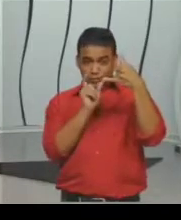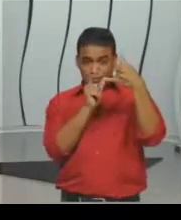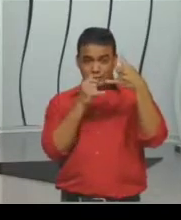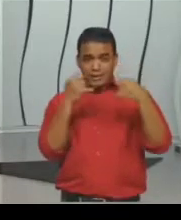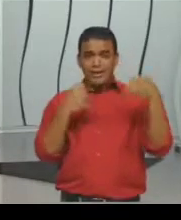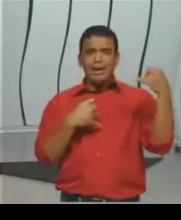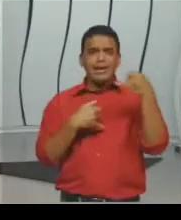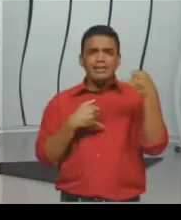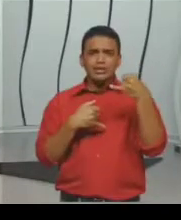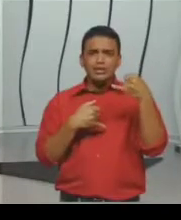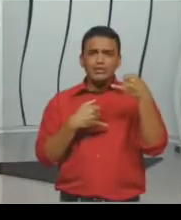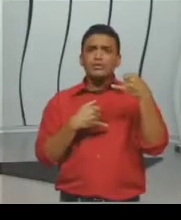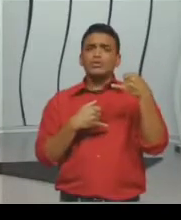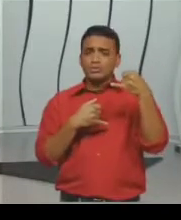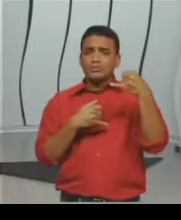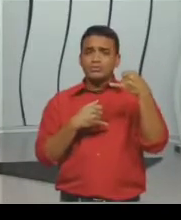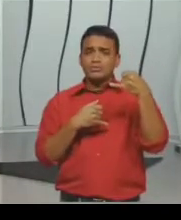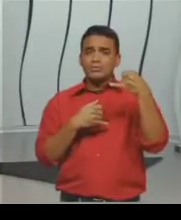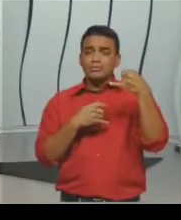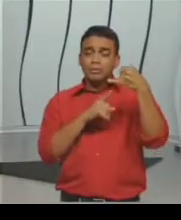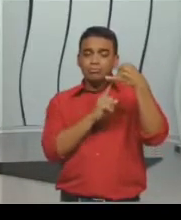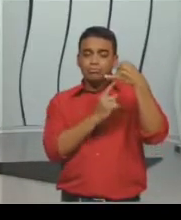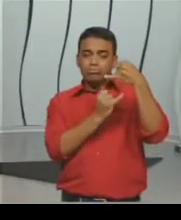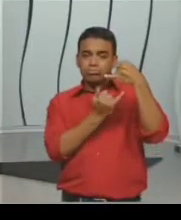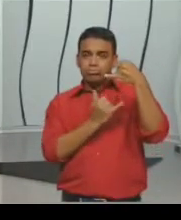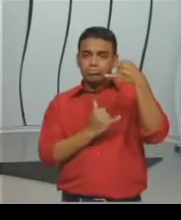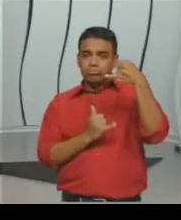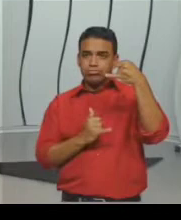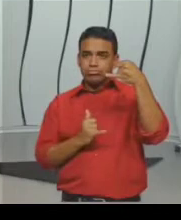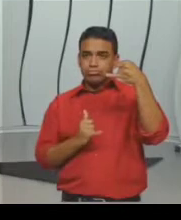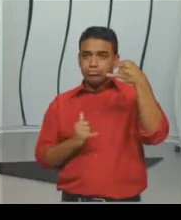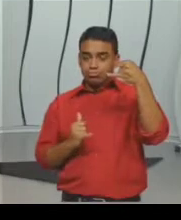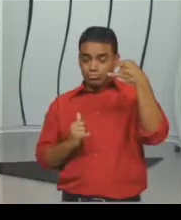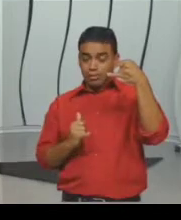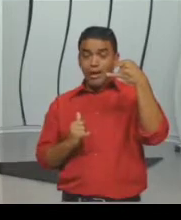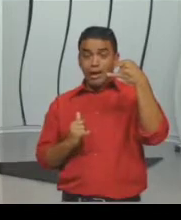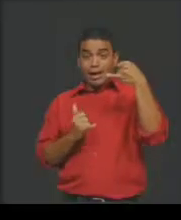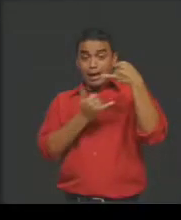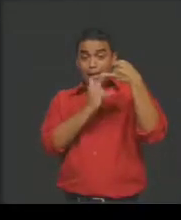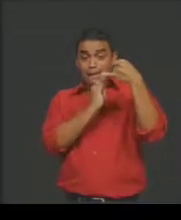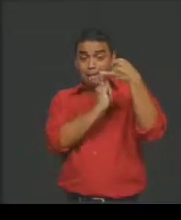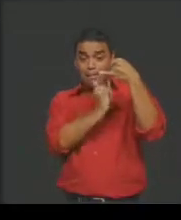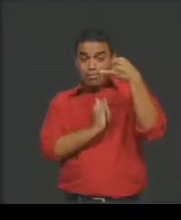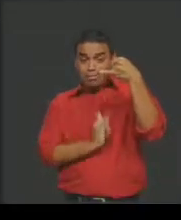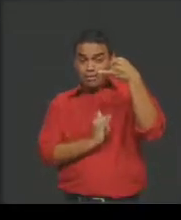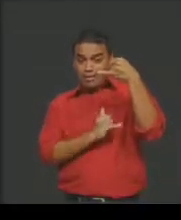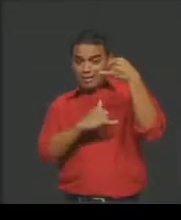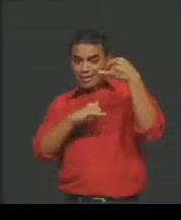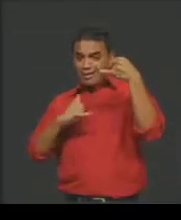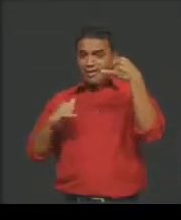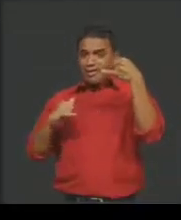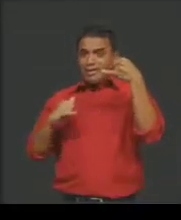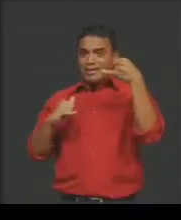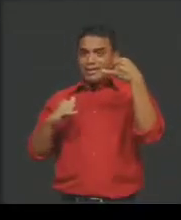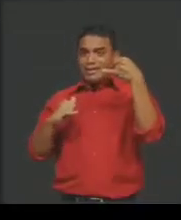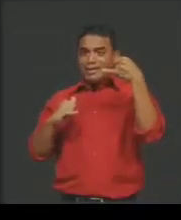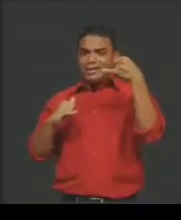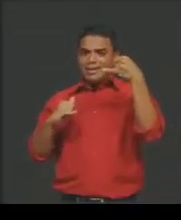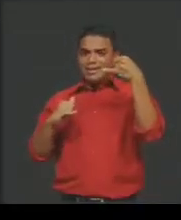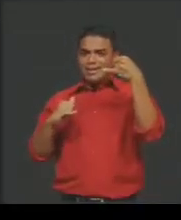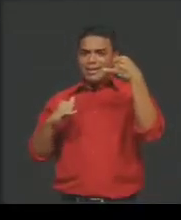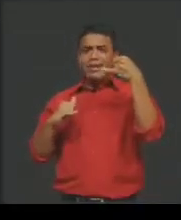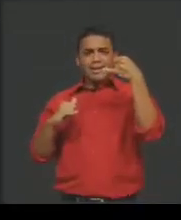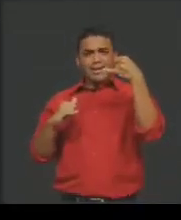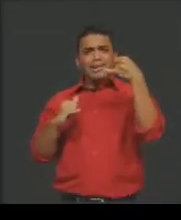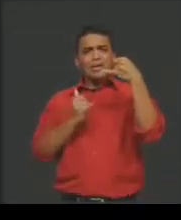está permitindo a passagem de elétrons. Agora, o que vai acontecer quando os elétrons chegar ali nesse ponto do fio condutor, né?